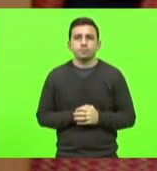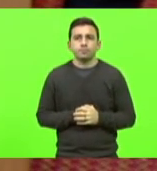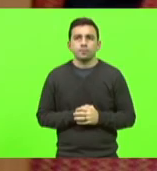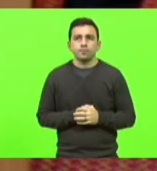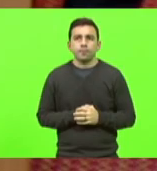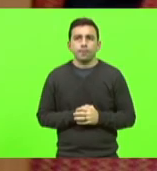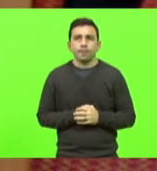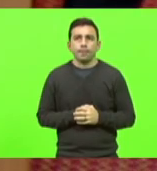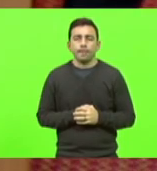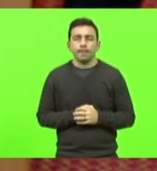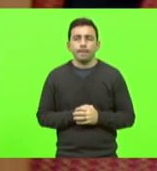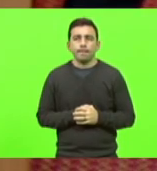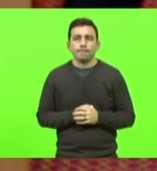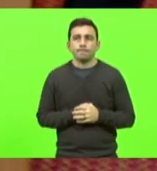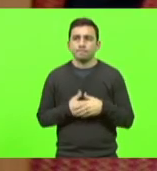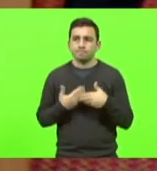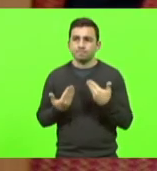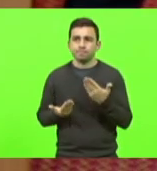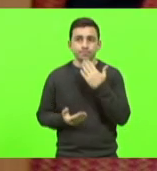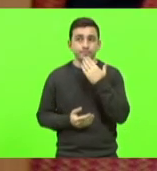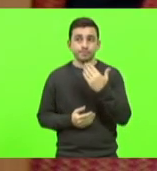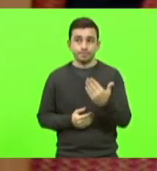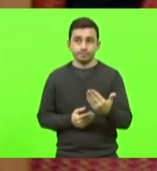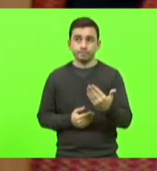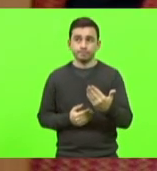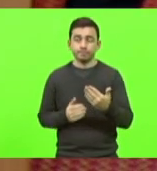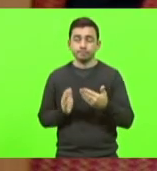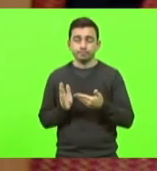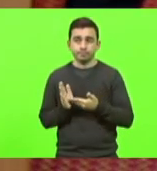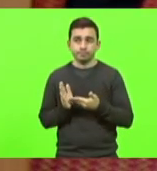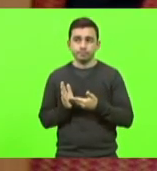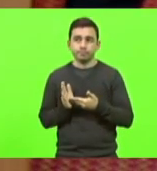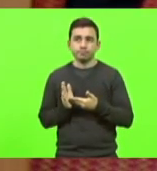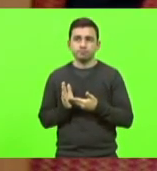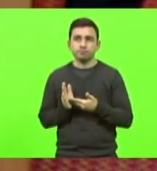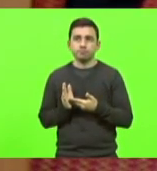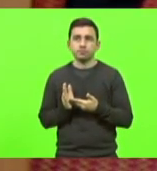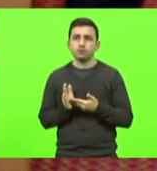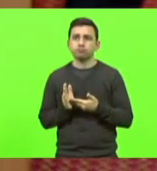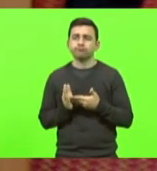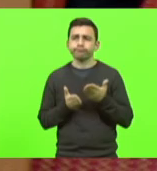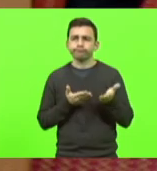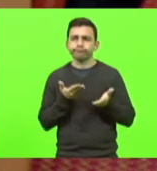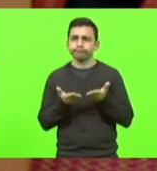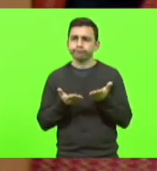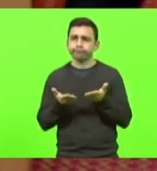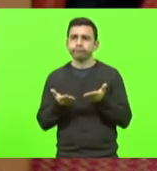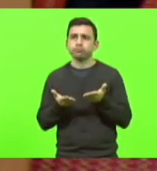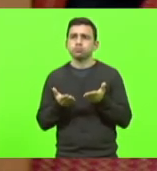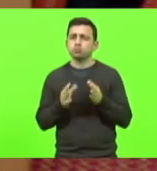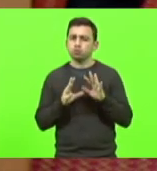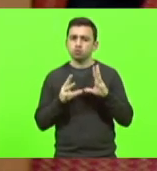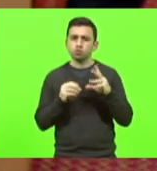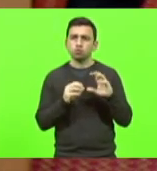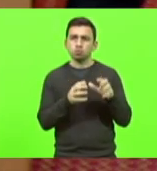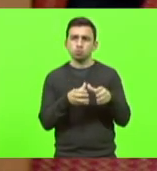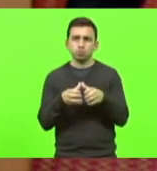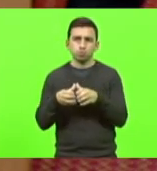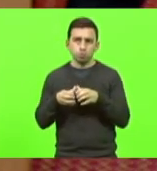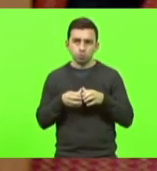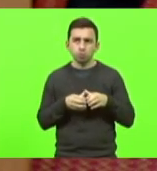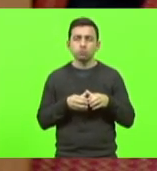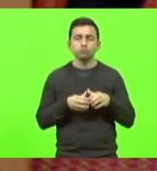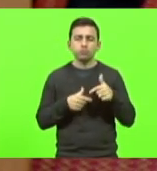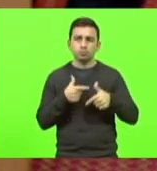esse requerimento senhor presidente Ele atende todas as categorias do serviço